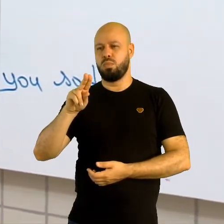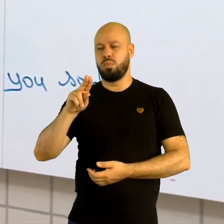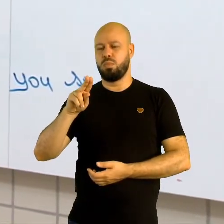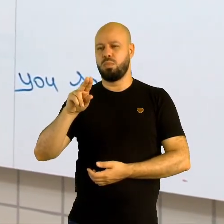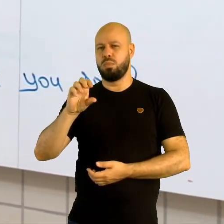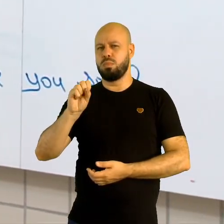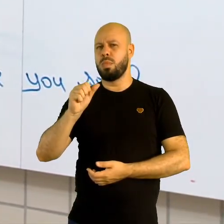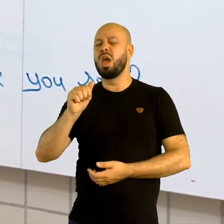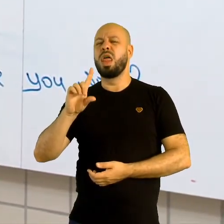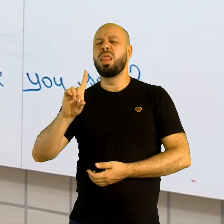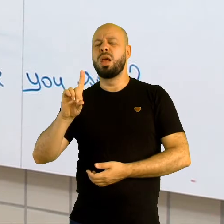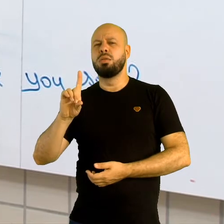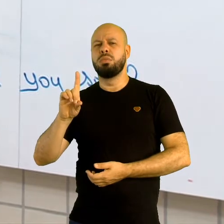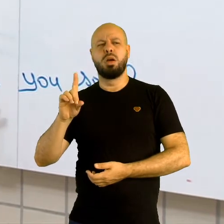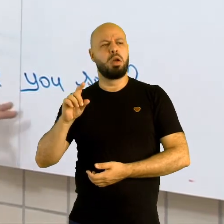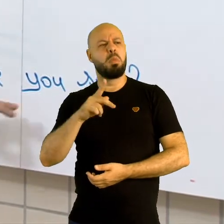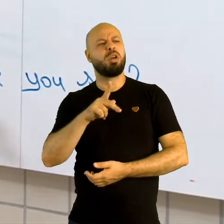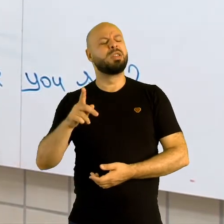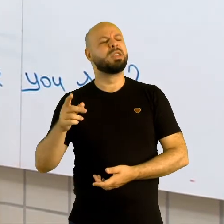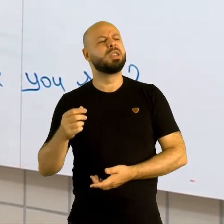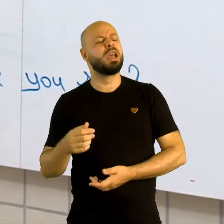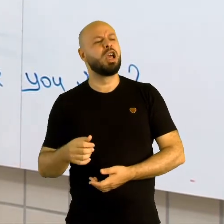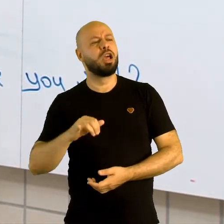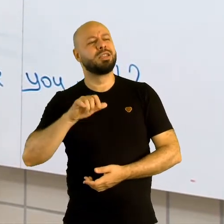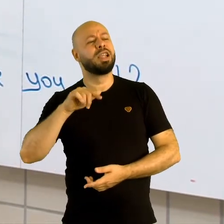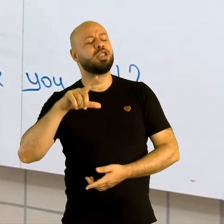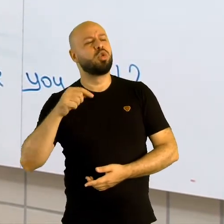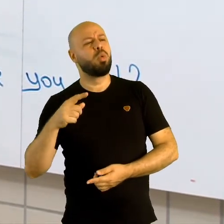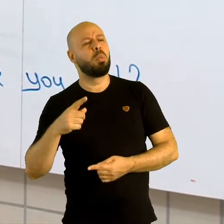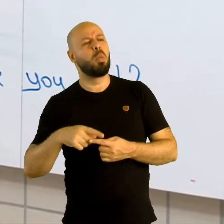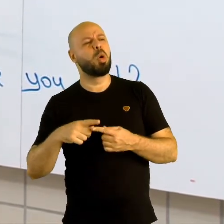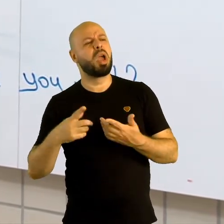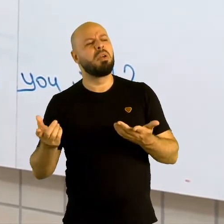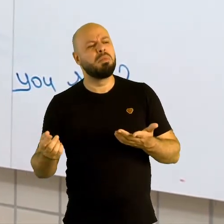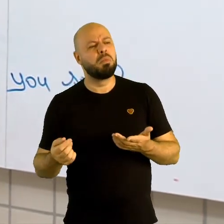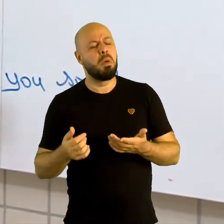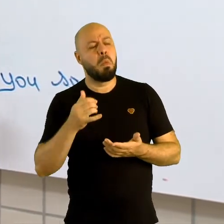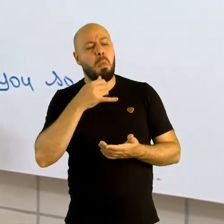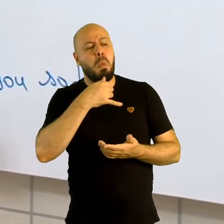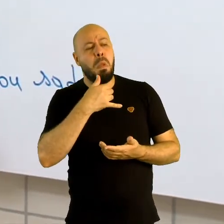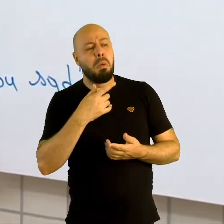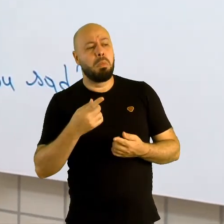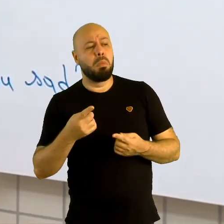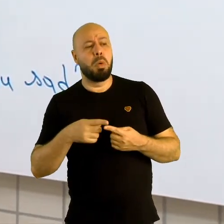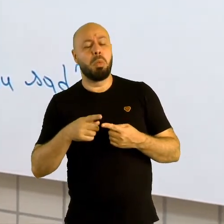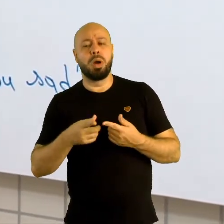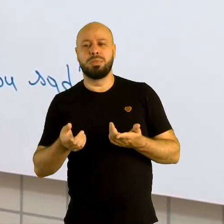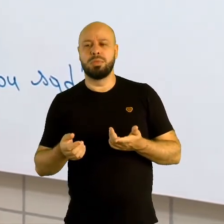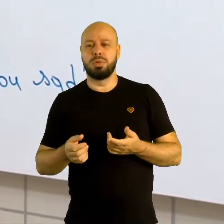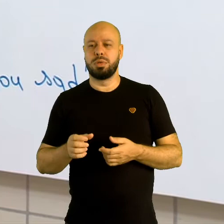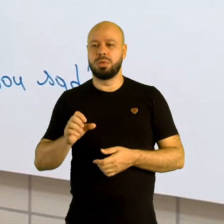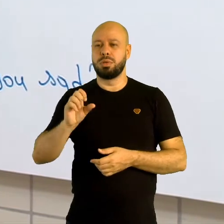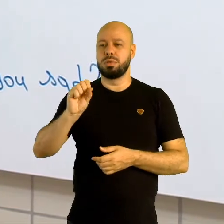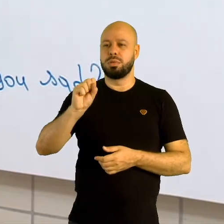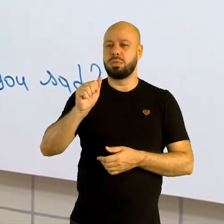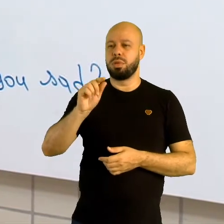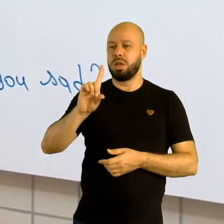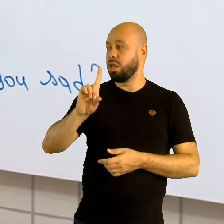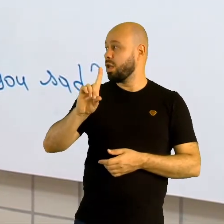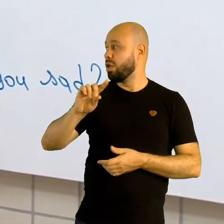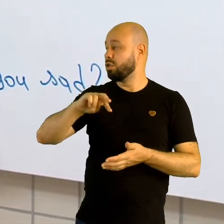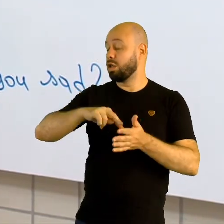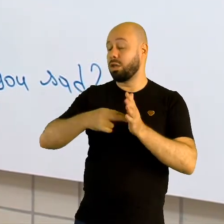Teacher Jailson, why are you sad today? Por que você está triste hoje? Aí eu vou dar